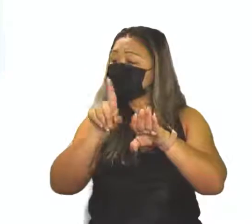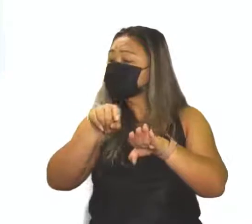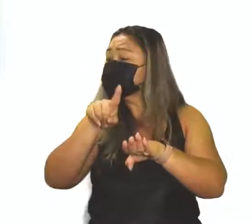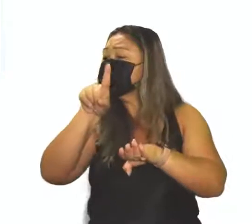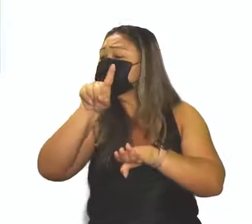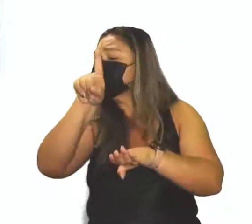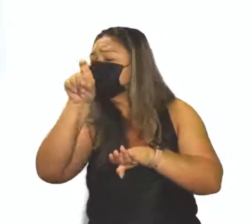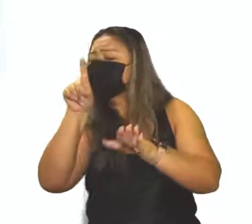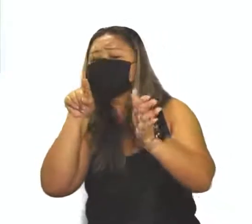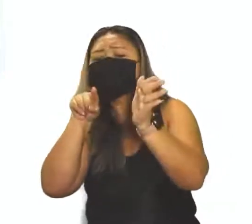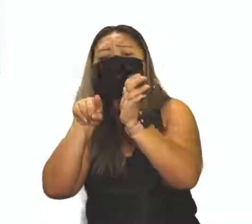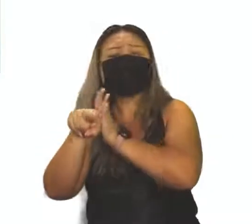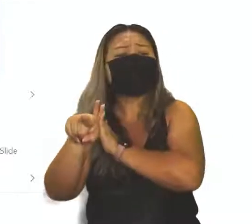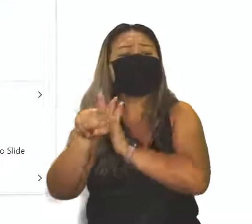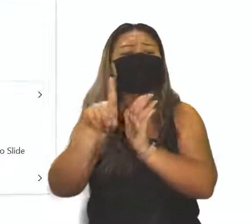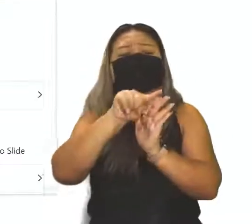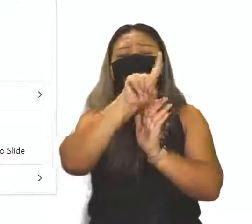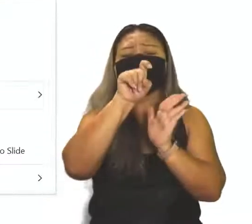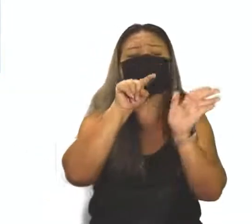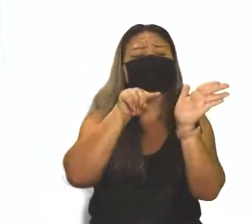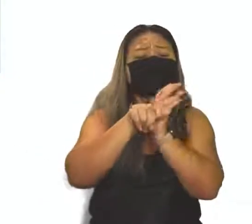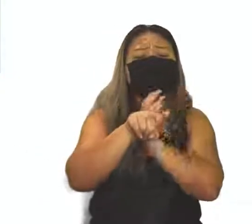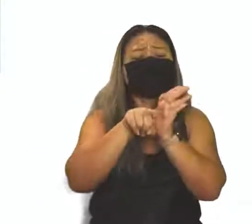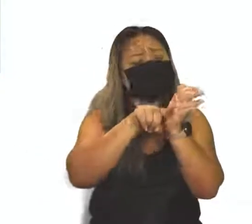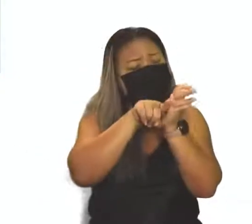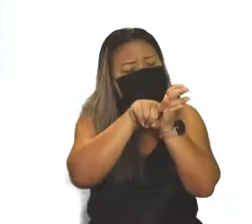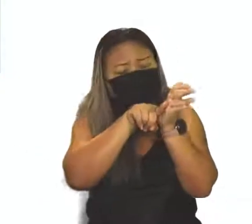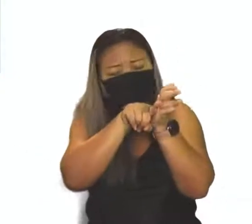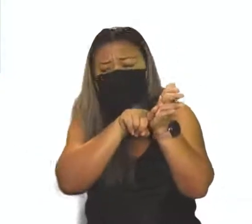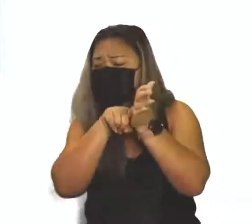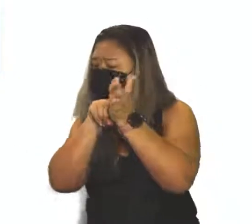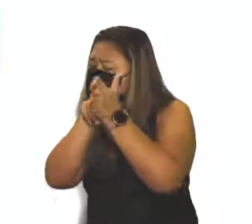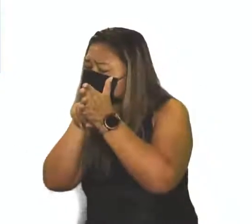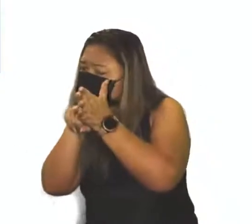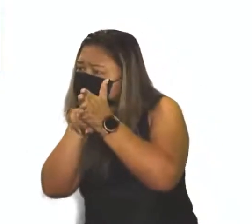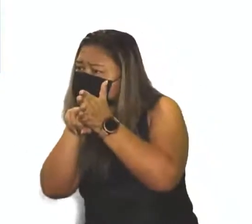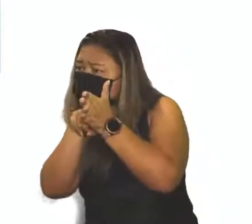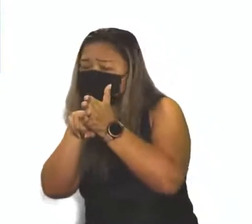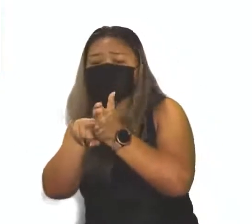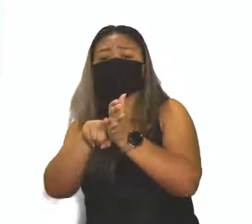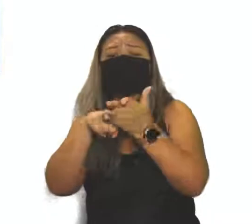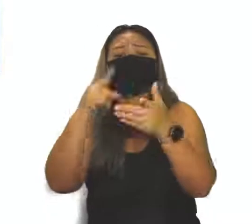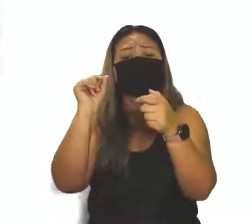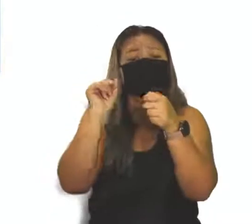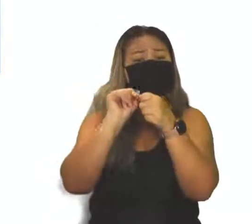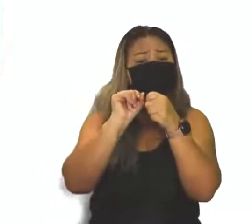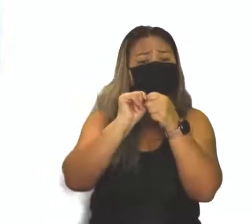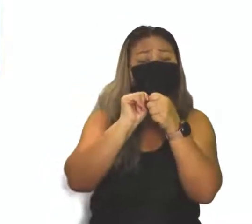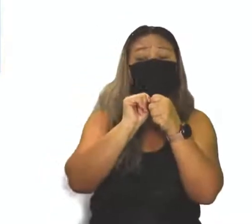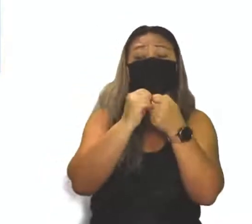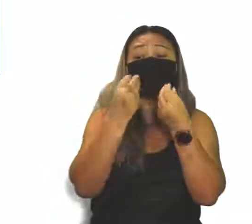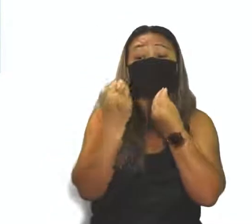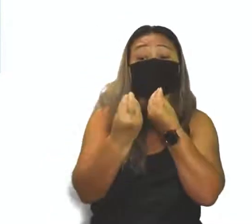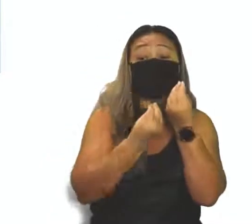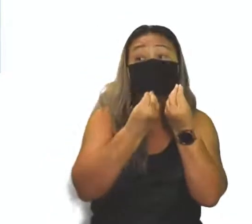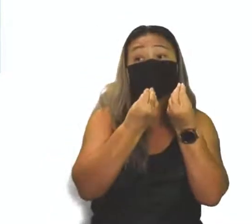indagações e, além disso, investigações, ok? Que se realizam de